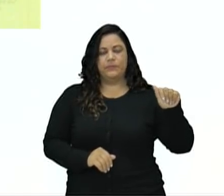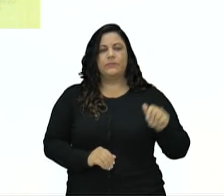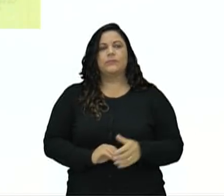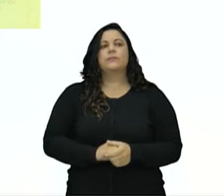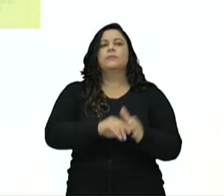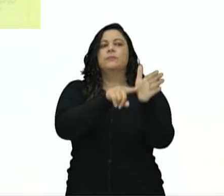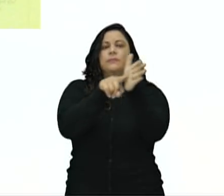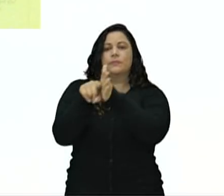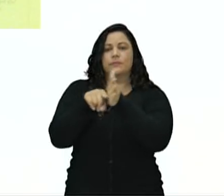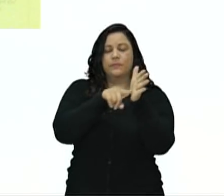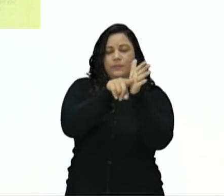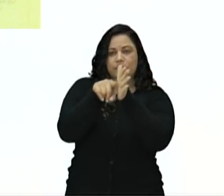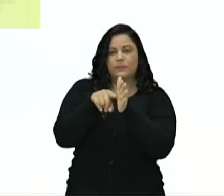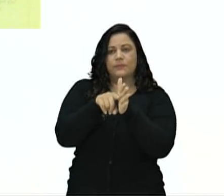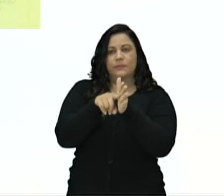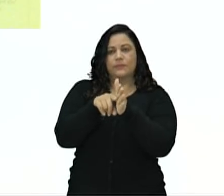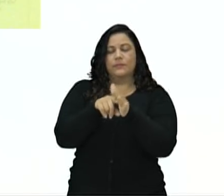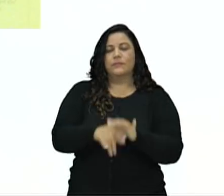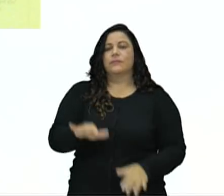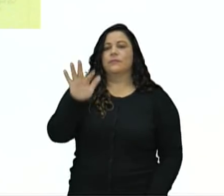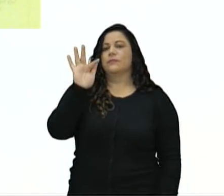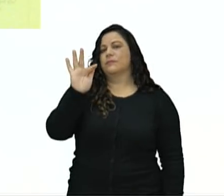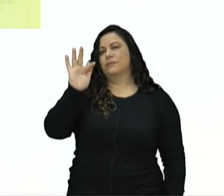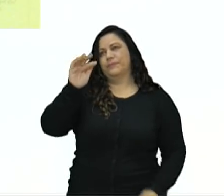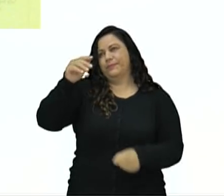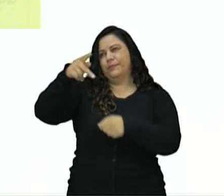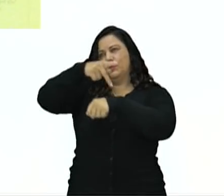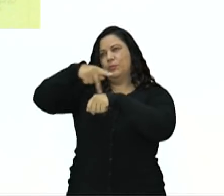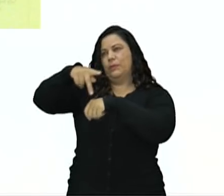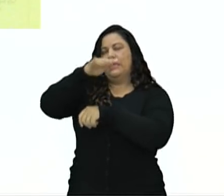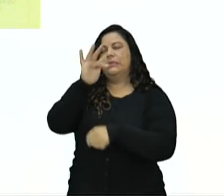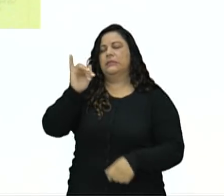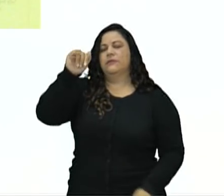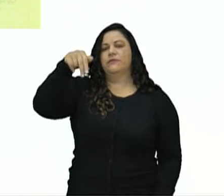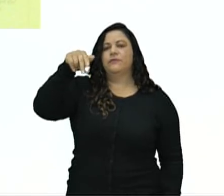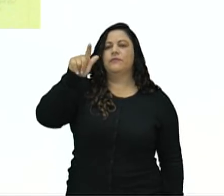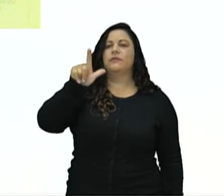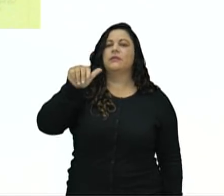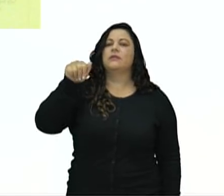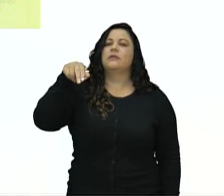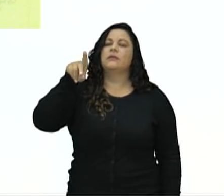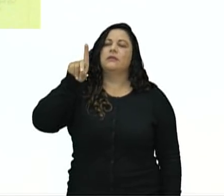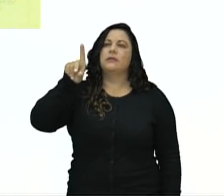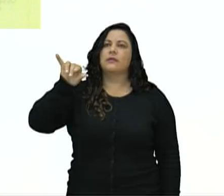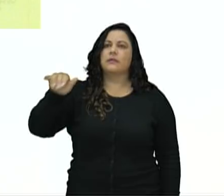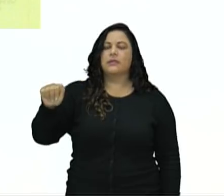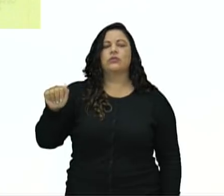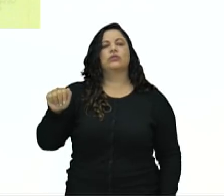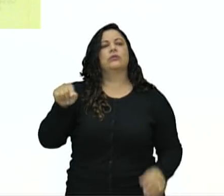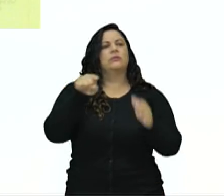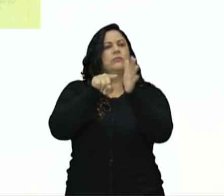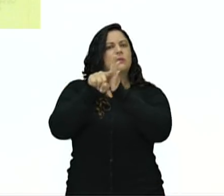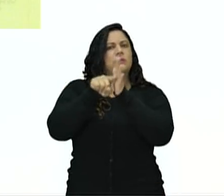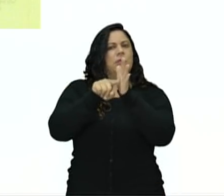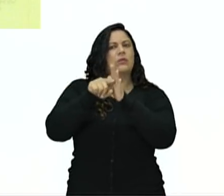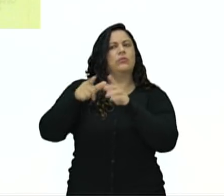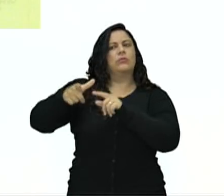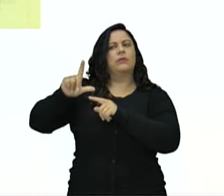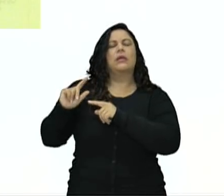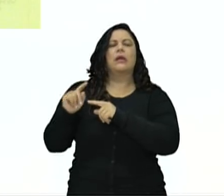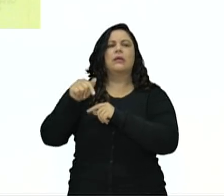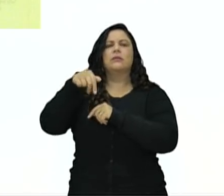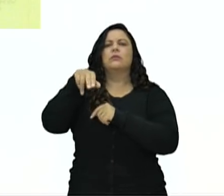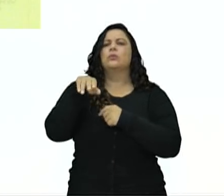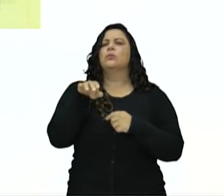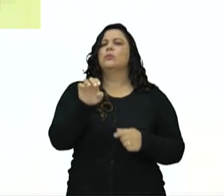pesquisadores que são da Finlândia falam sobre o chocolate. Então, esses pesquisadores vêm antes, esse que é um pronome ali que